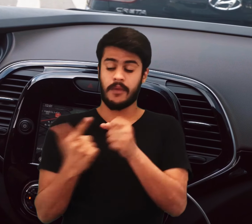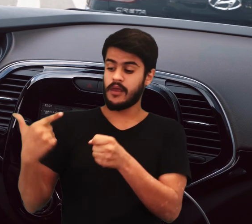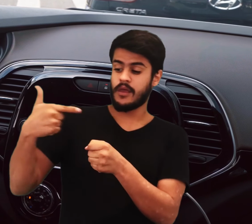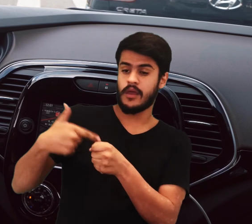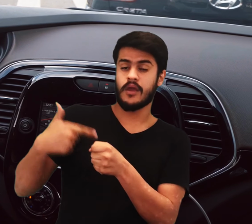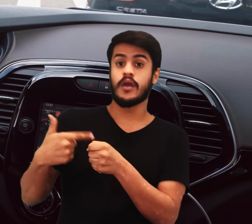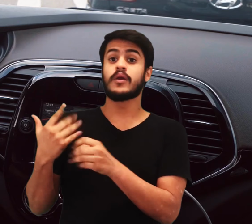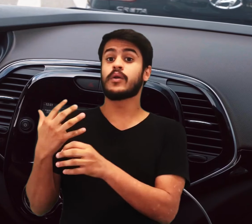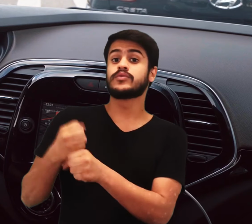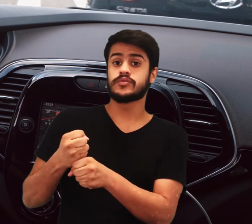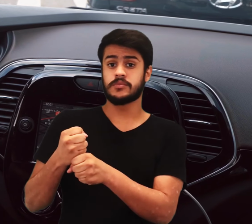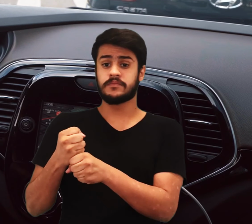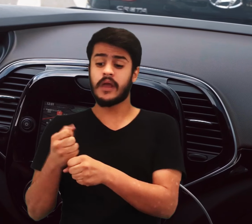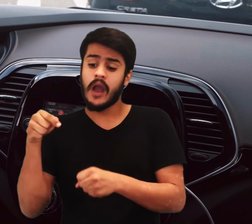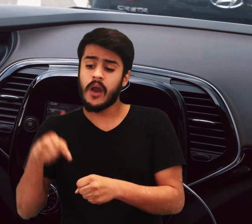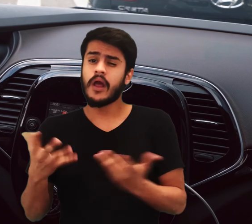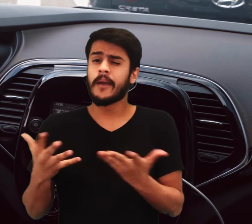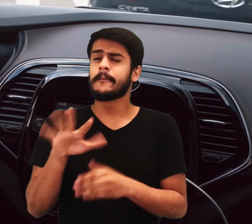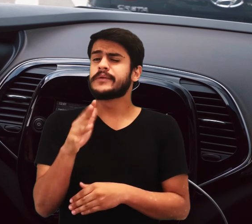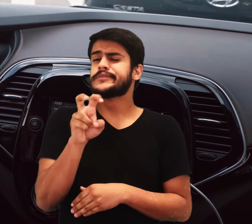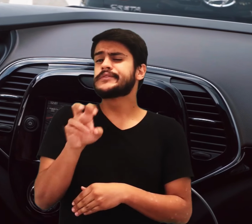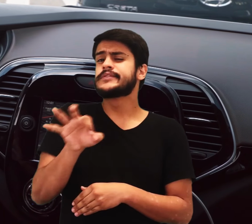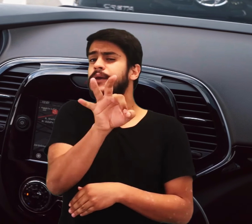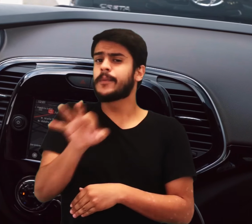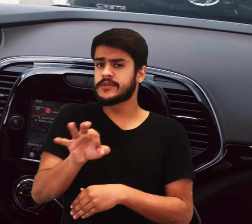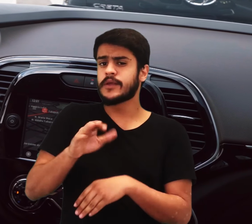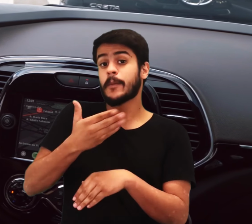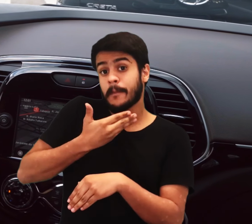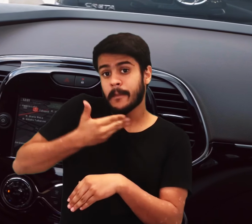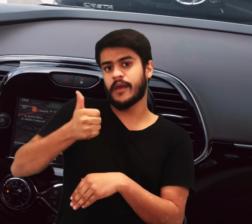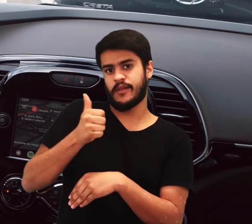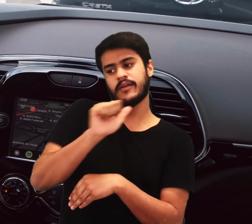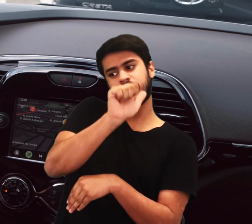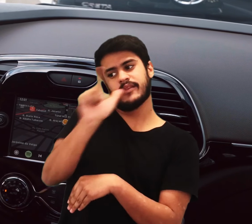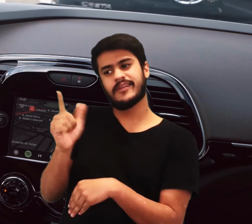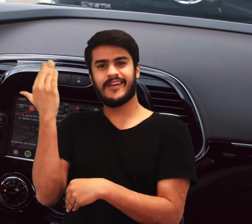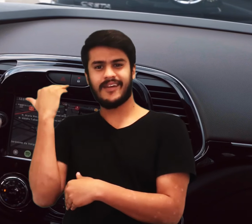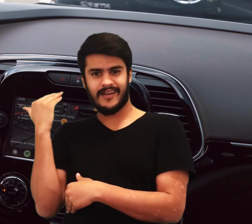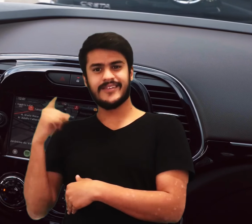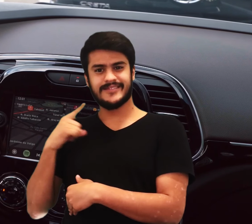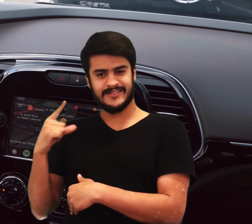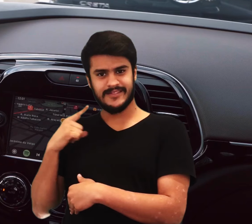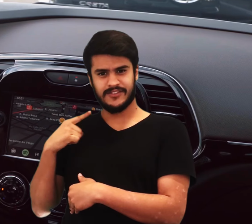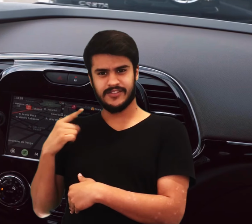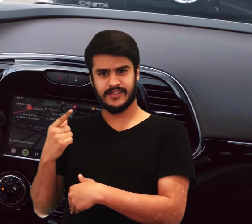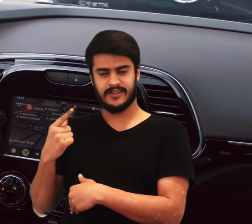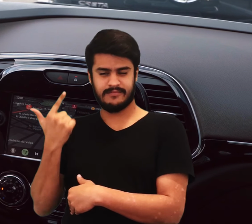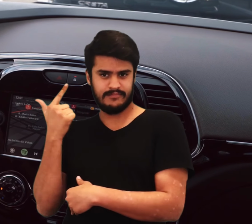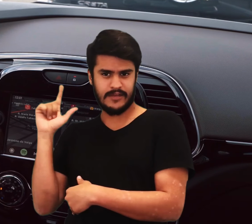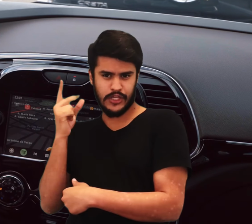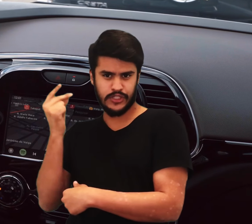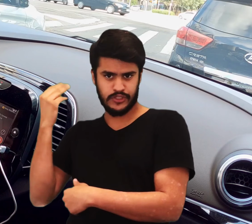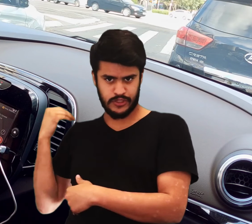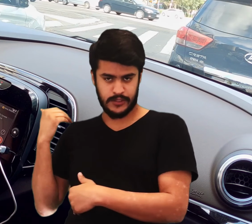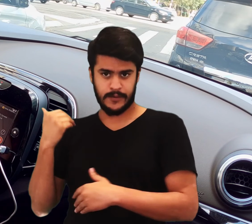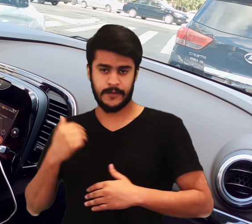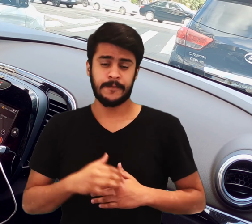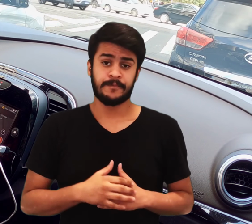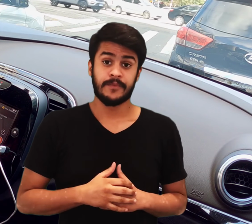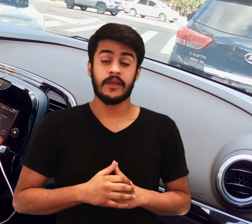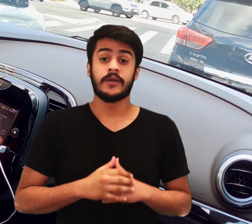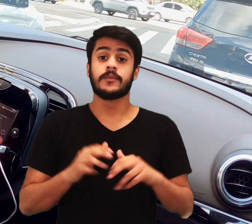consumo, aqui a gente tem um consumo que é mais ou menos 5% melhor do que o consumo que você tinha no motor